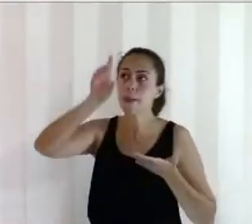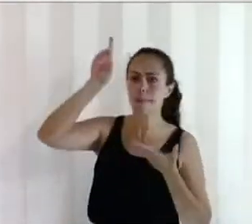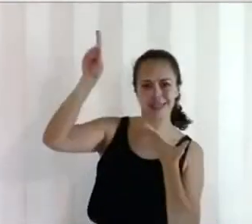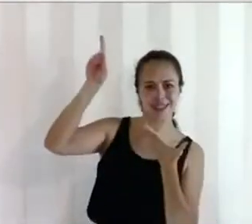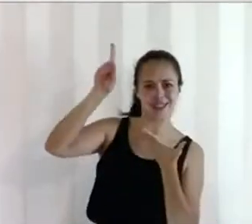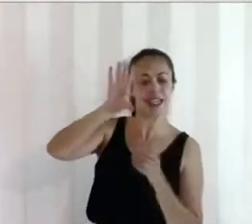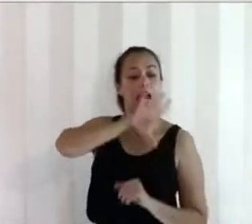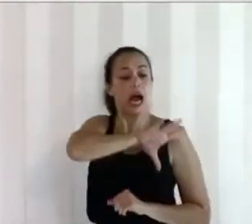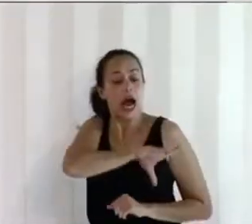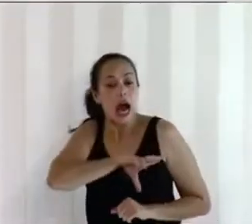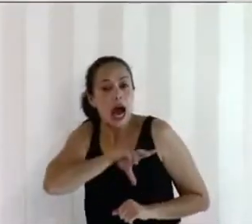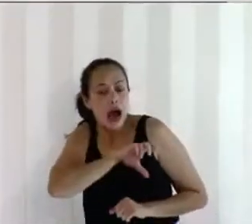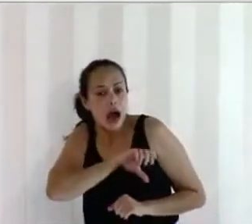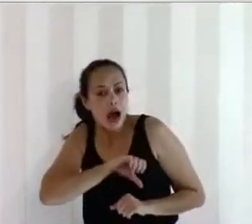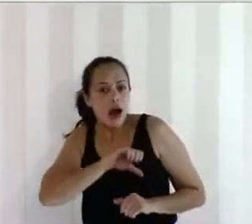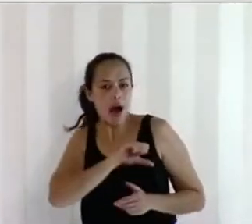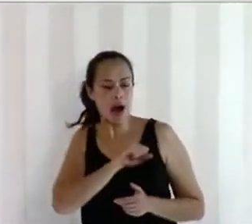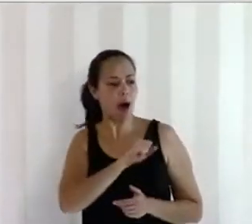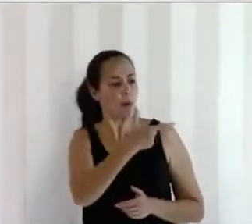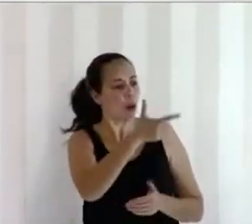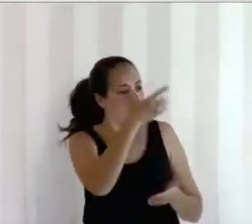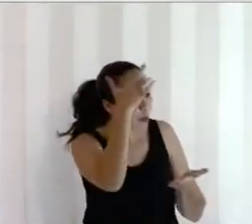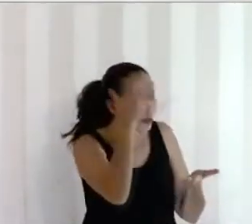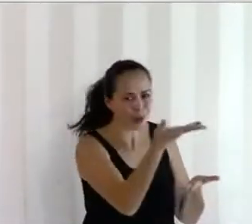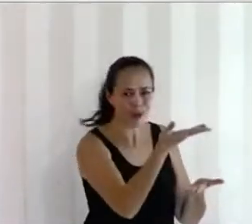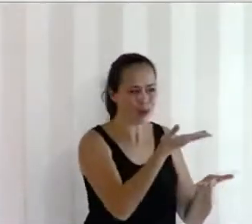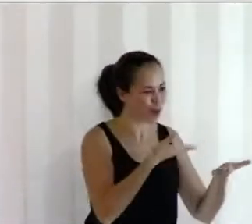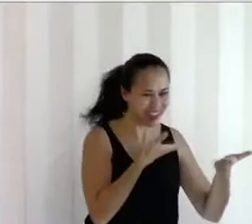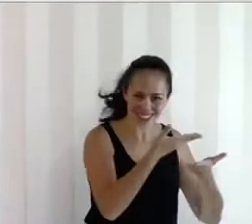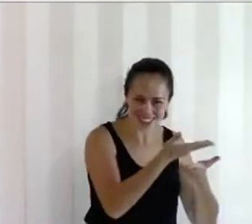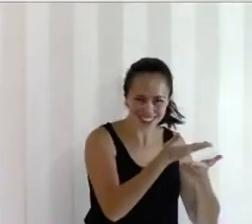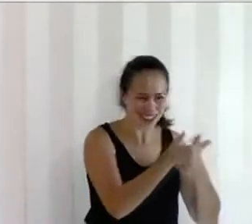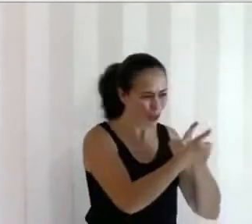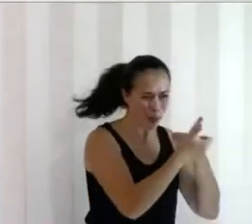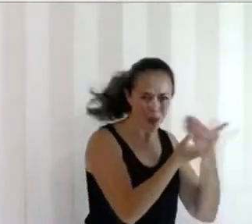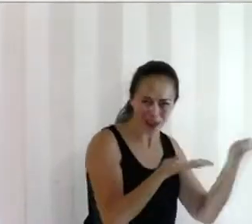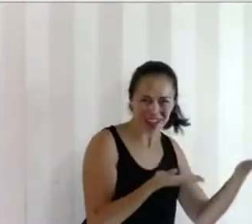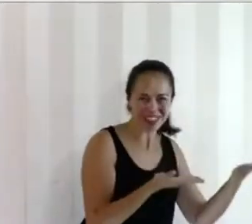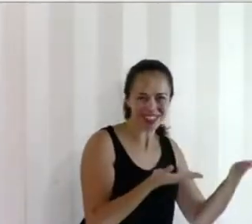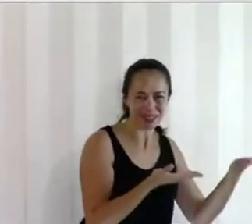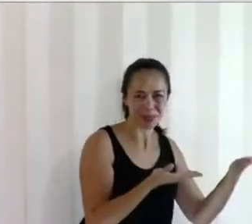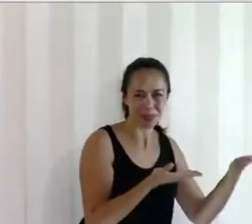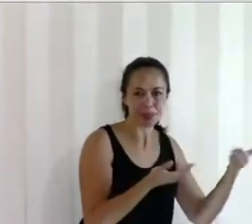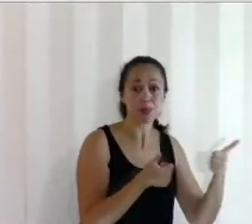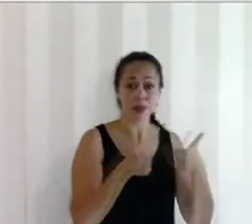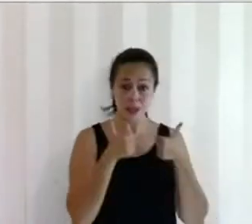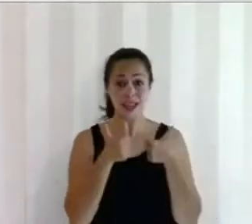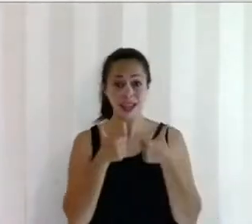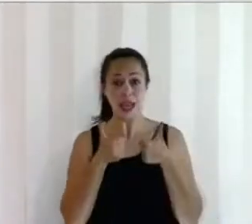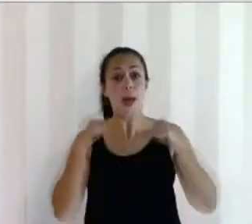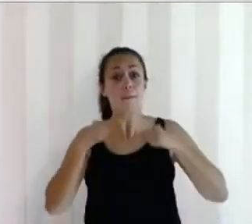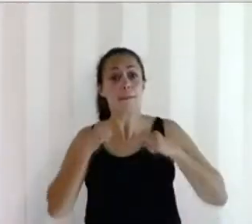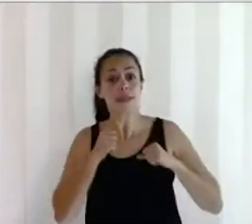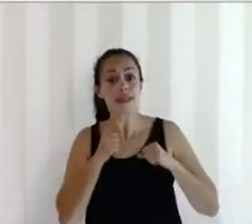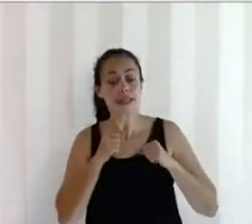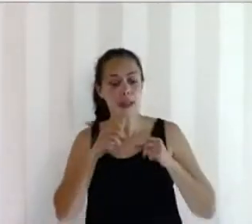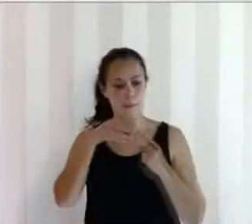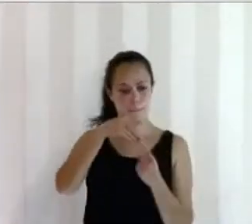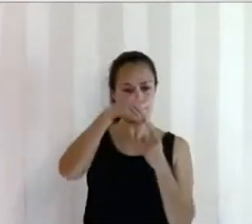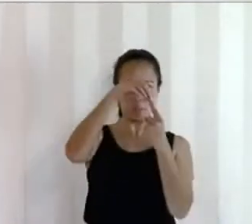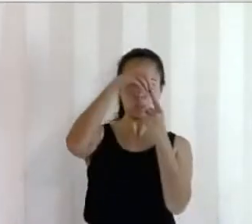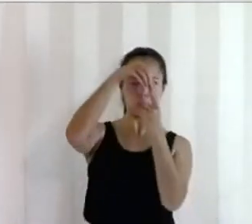amar a nós mesmos. São princípios. Mas para os judeus da época de Jesus, esses princípios não eram